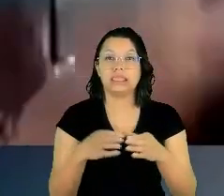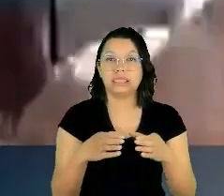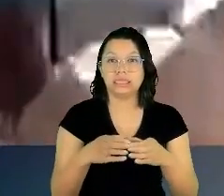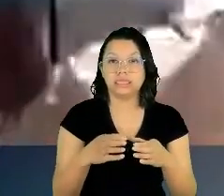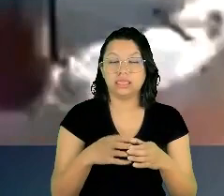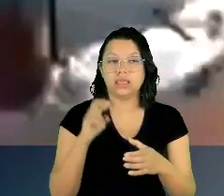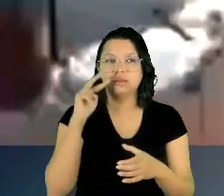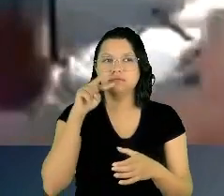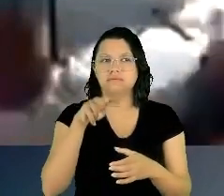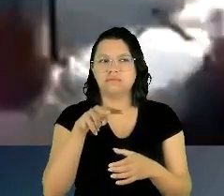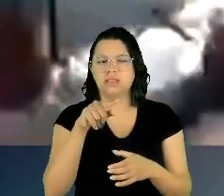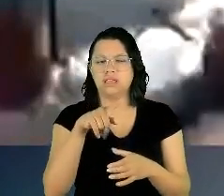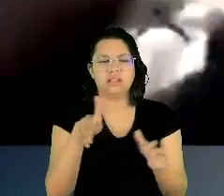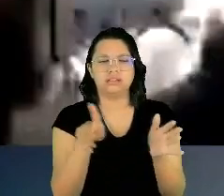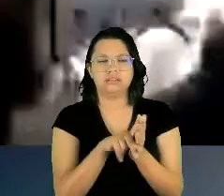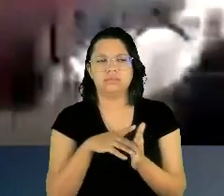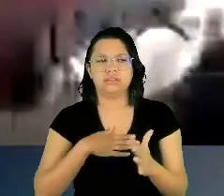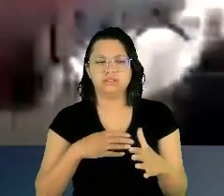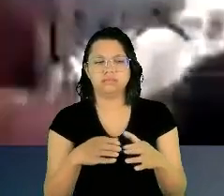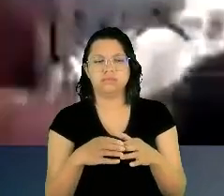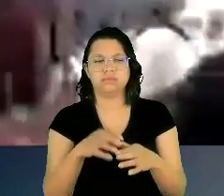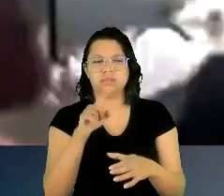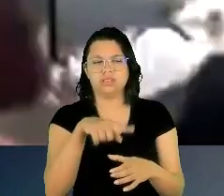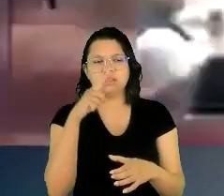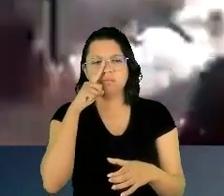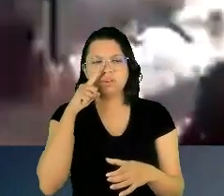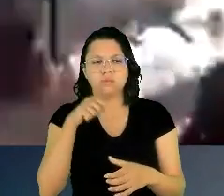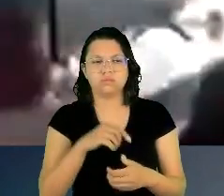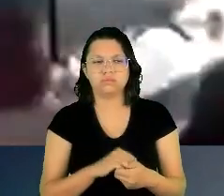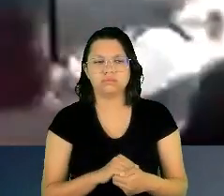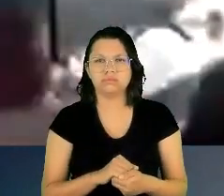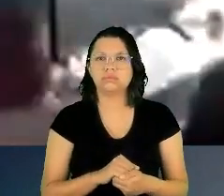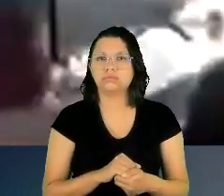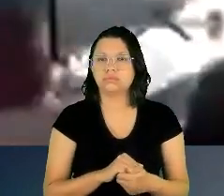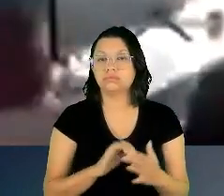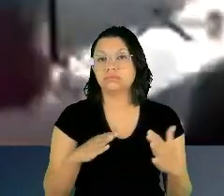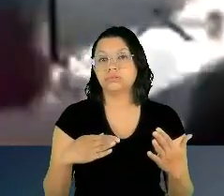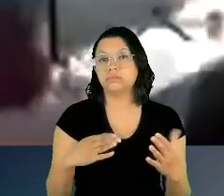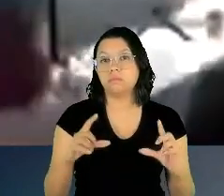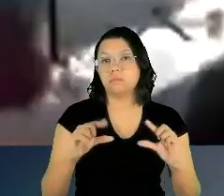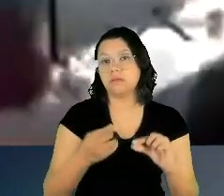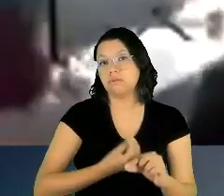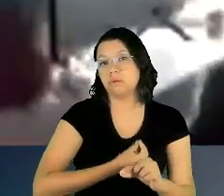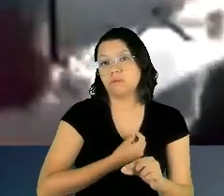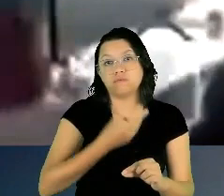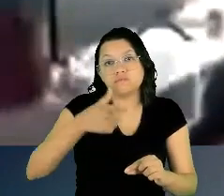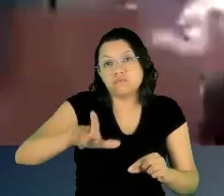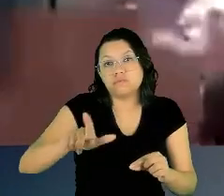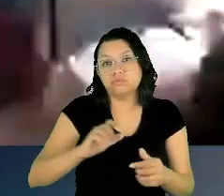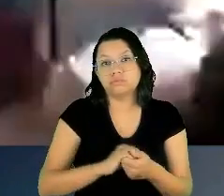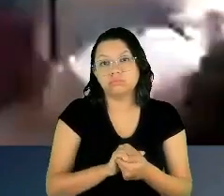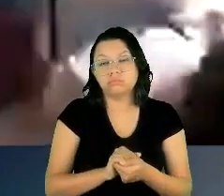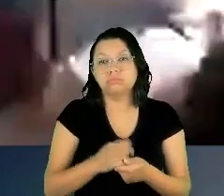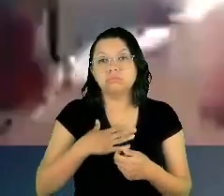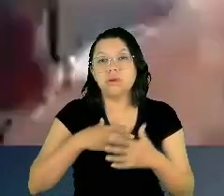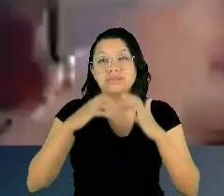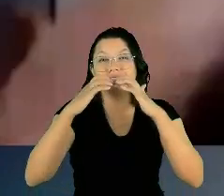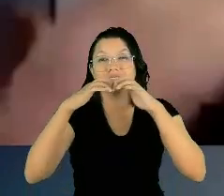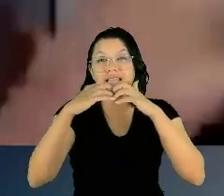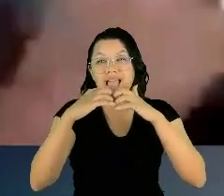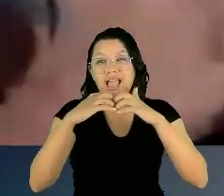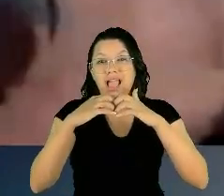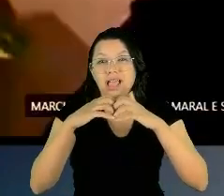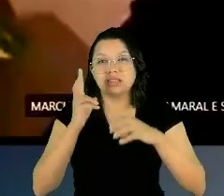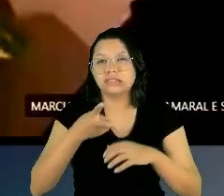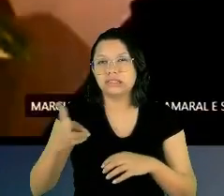primitivo, tribal, ele vê aquele que não pertence ao meu grupo com uma possível ameaça. Então, quanto menos eu convivo com